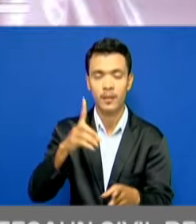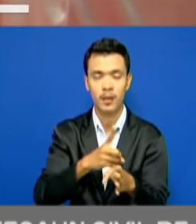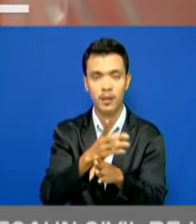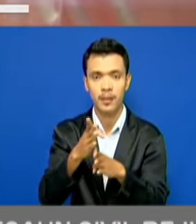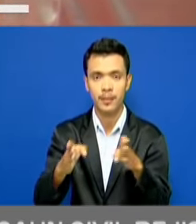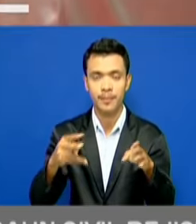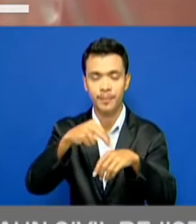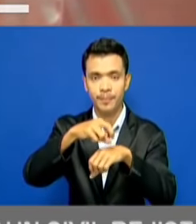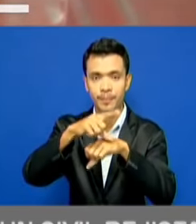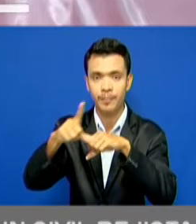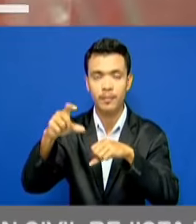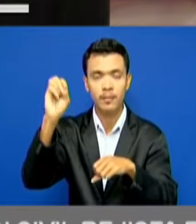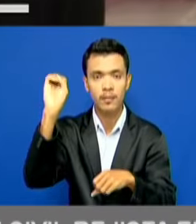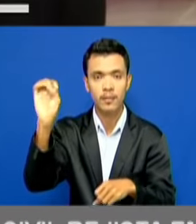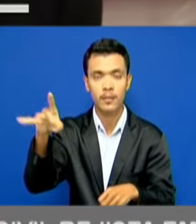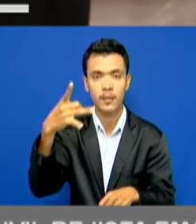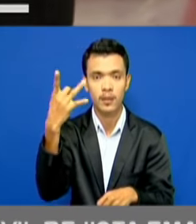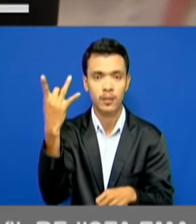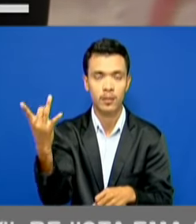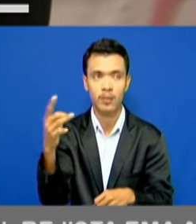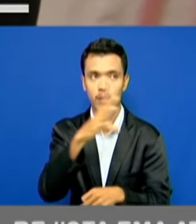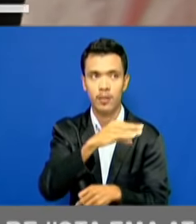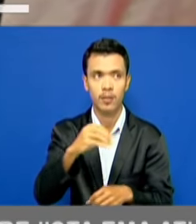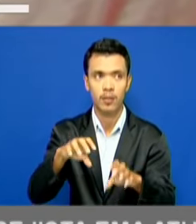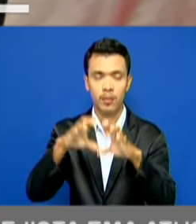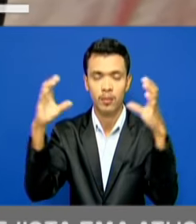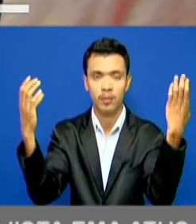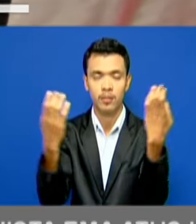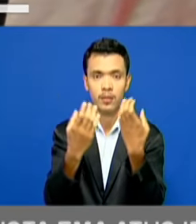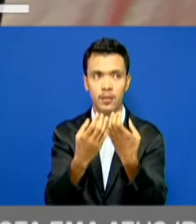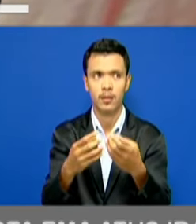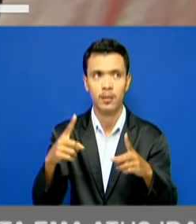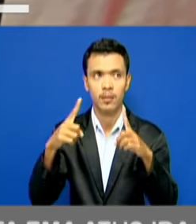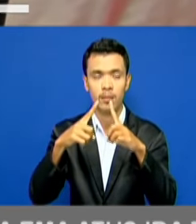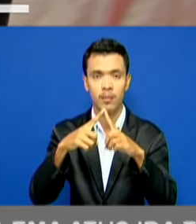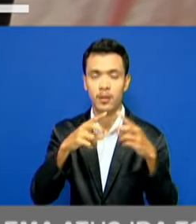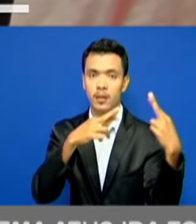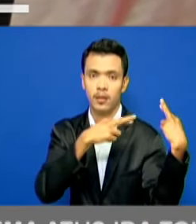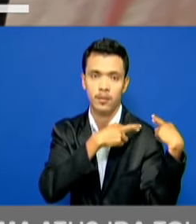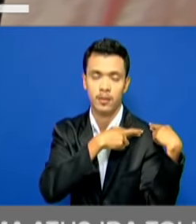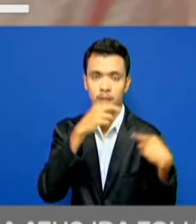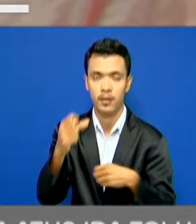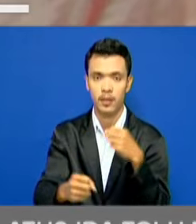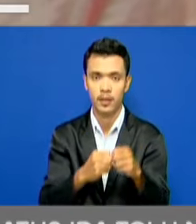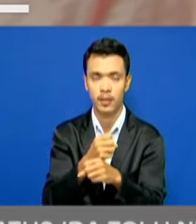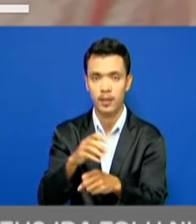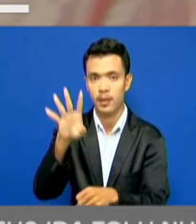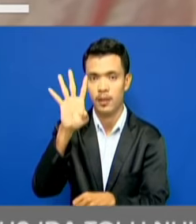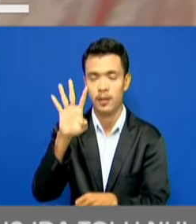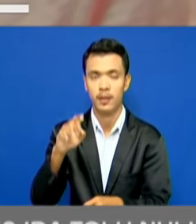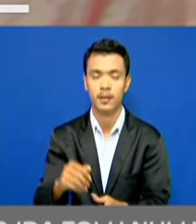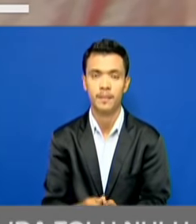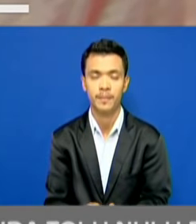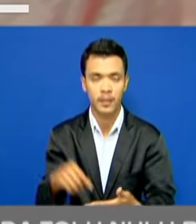diretor nacional Ramutuk na Insanulu Resinualu, no comissário aduaneiro ba mandato Tinangha. Empossado